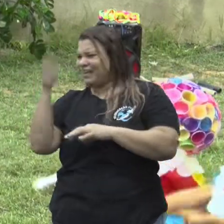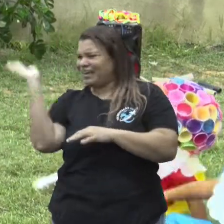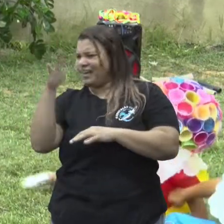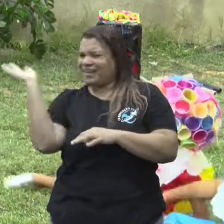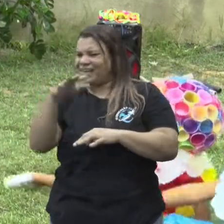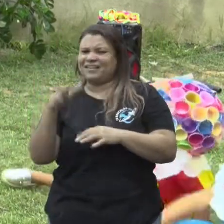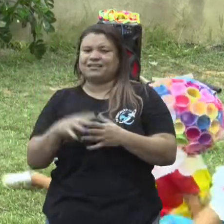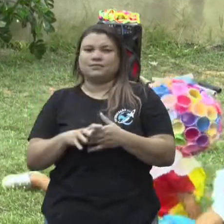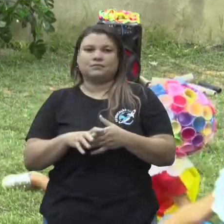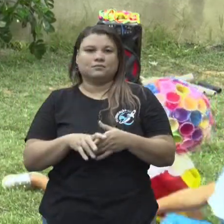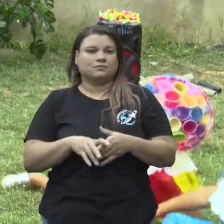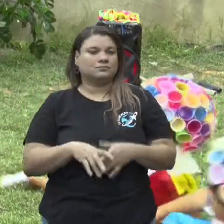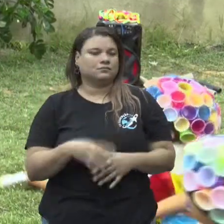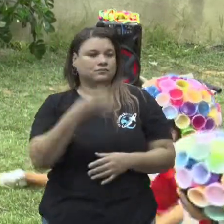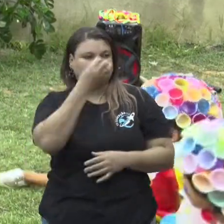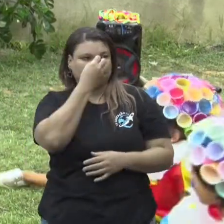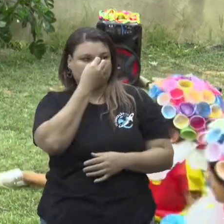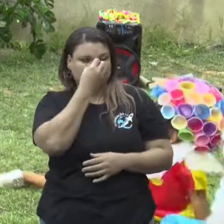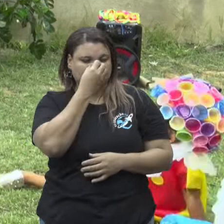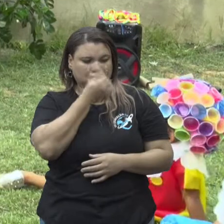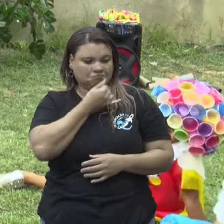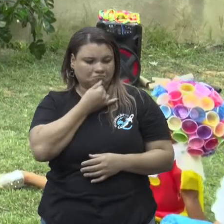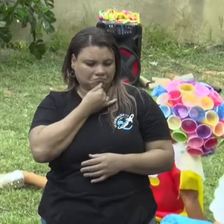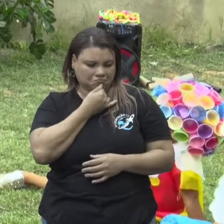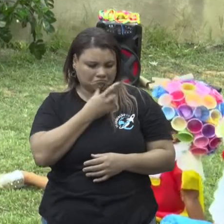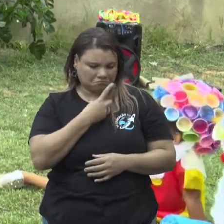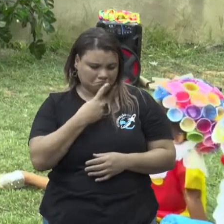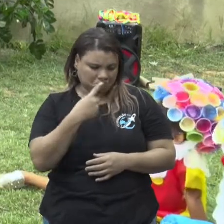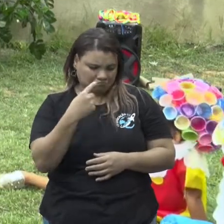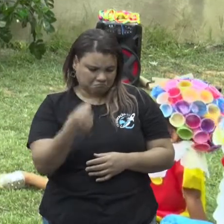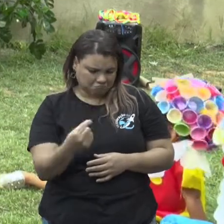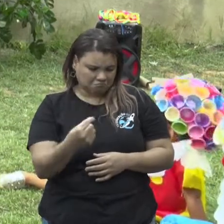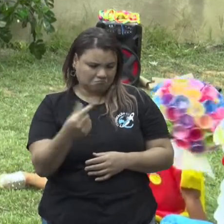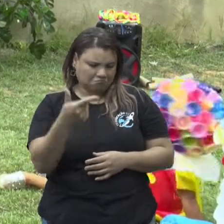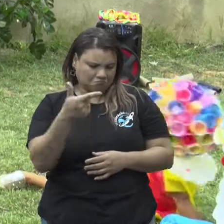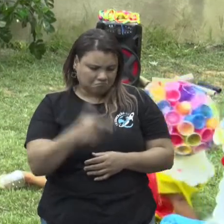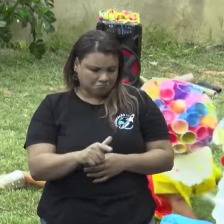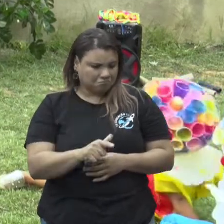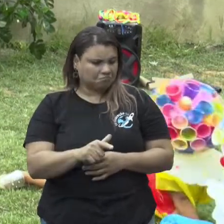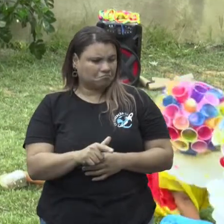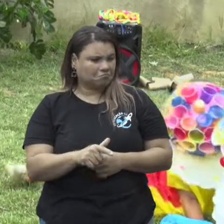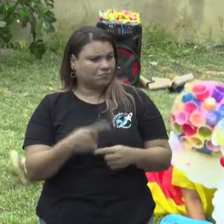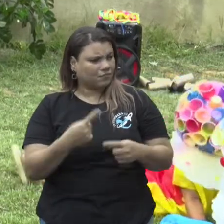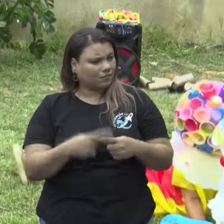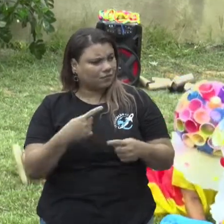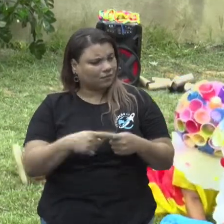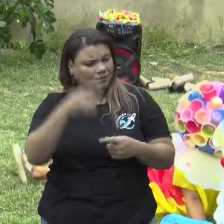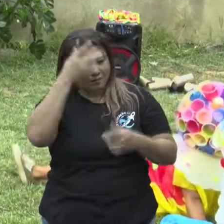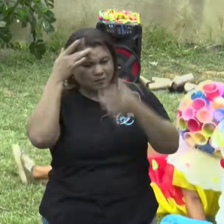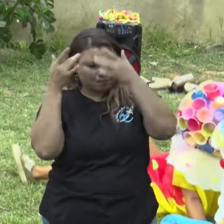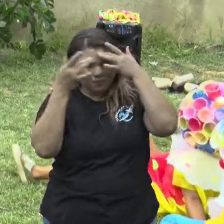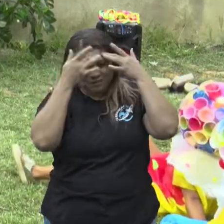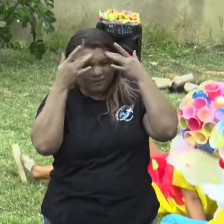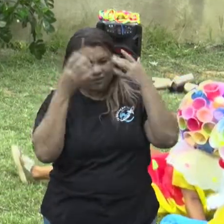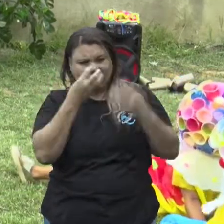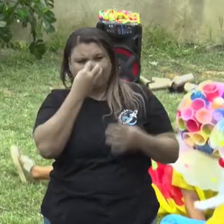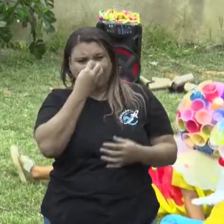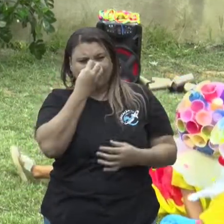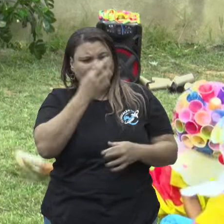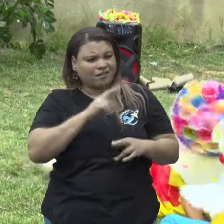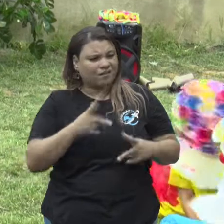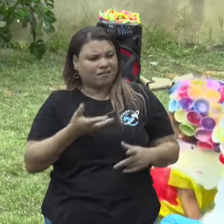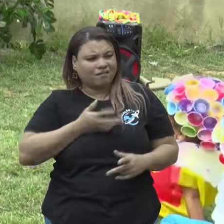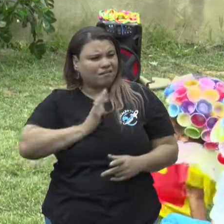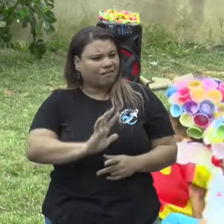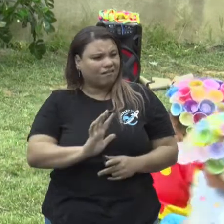E fora! E o palhaço foi embora, porque ninguém gostou do nariz. E aí, a amiguinha do palhaço falou: